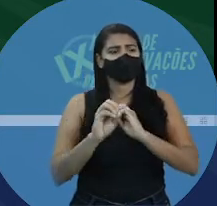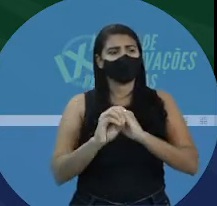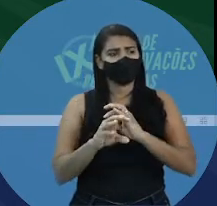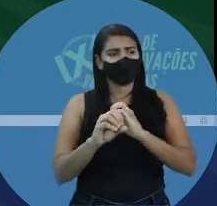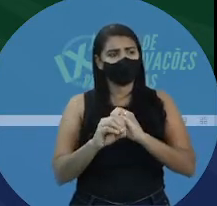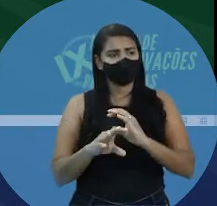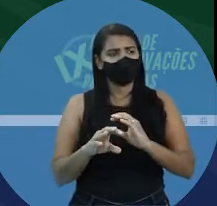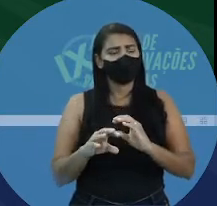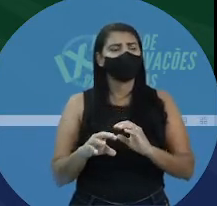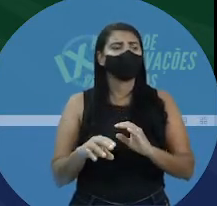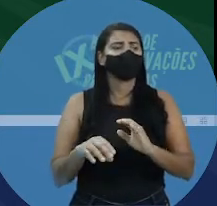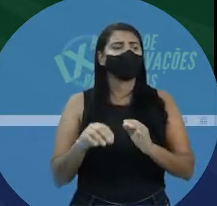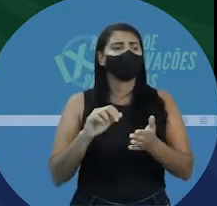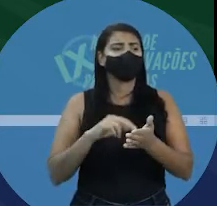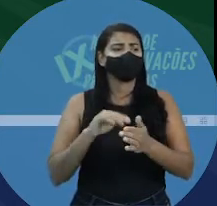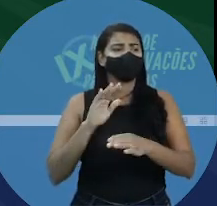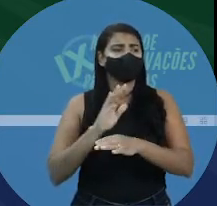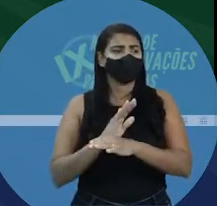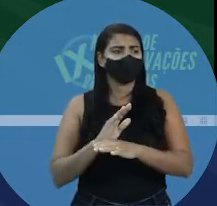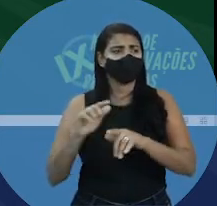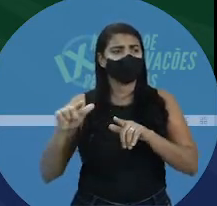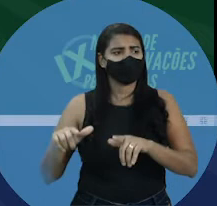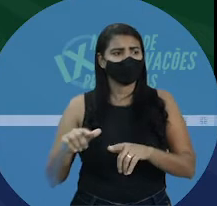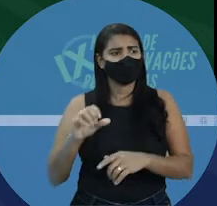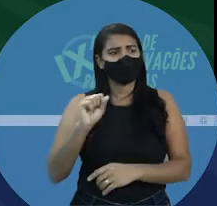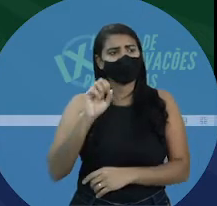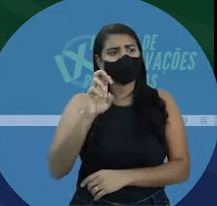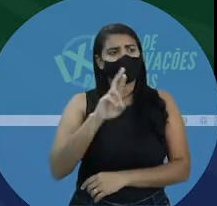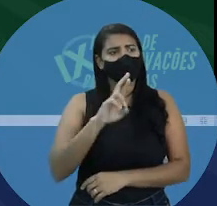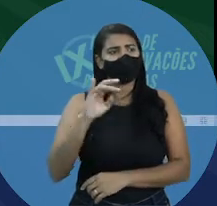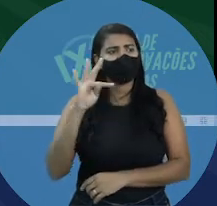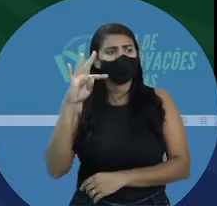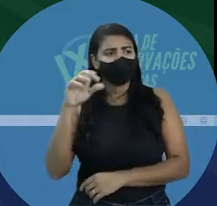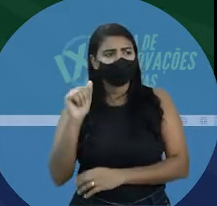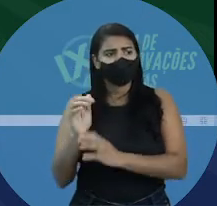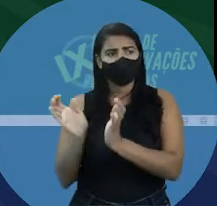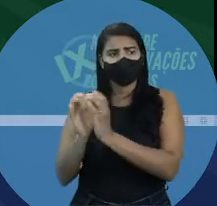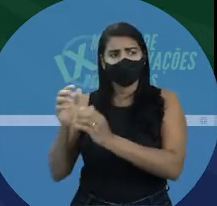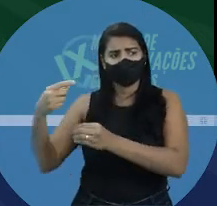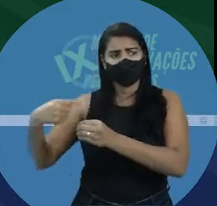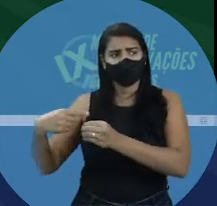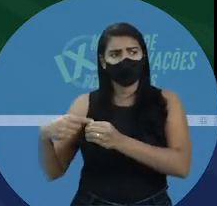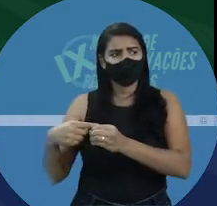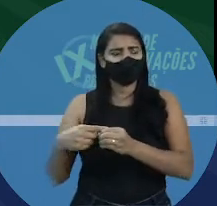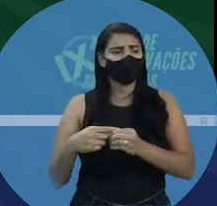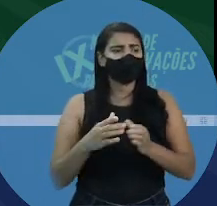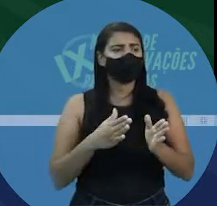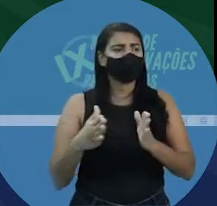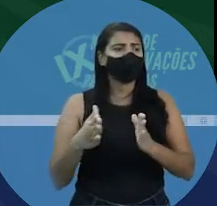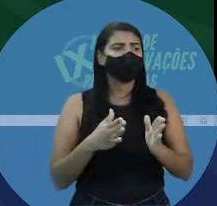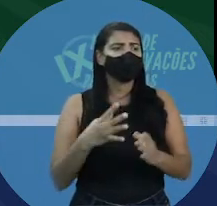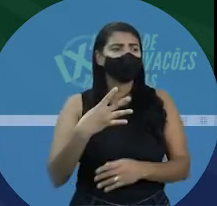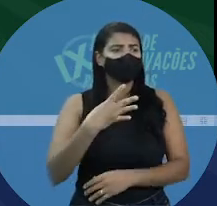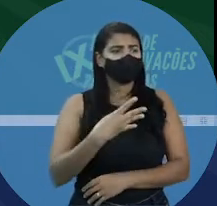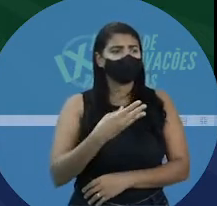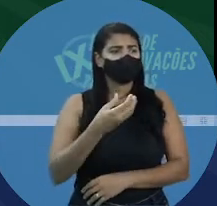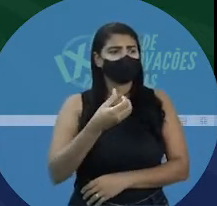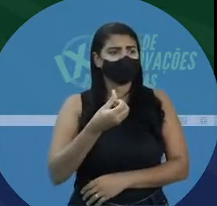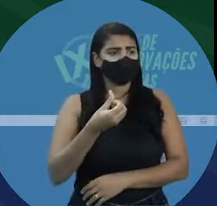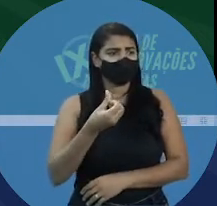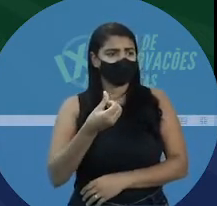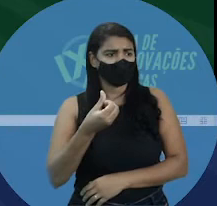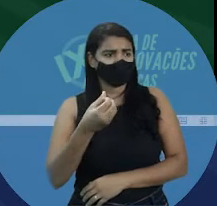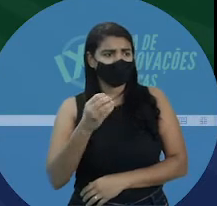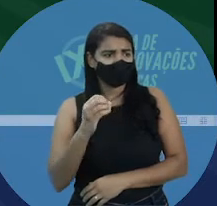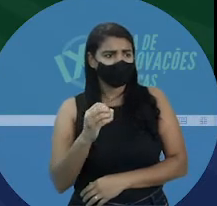semi-integral localizada na cidade de Serrita, interior do estado de Pernambuco. Tem aproximadamente 460